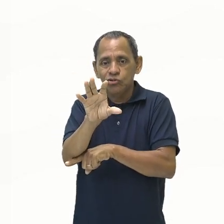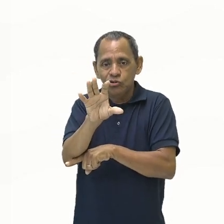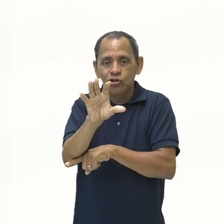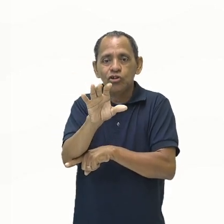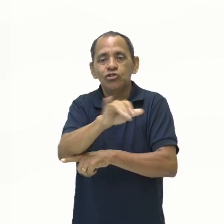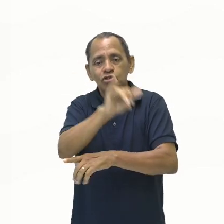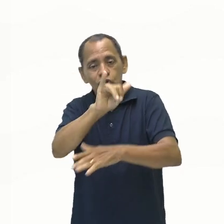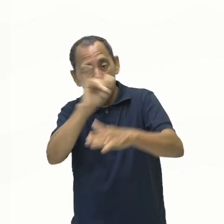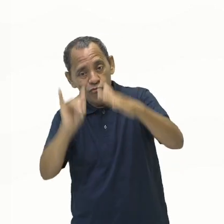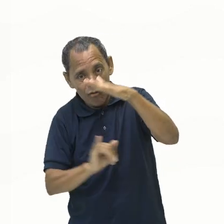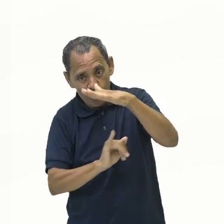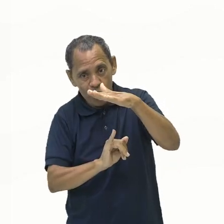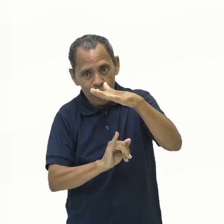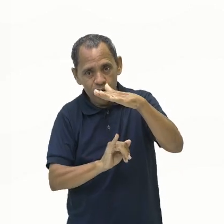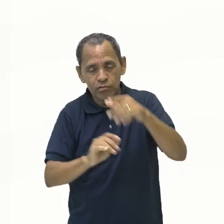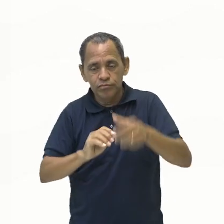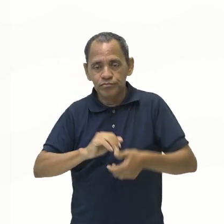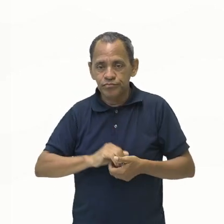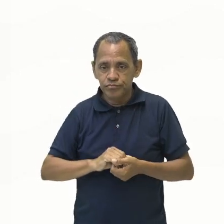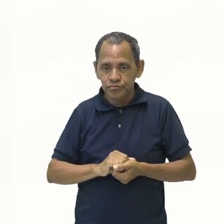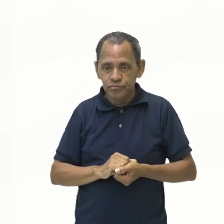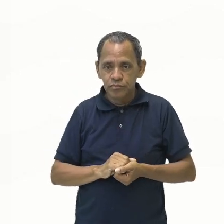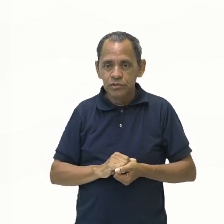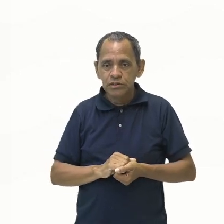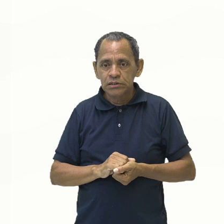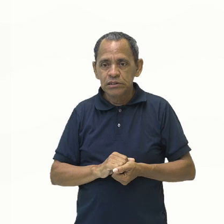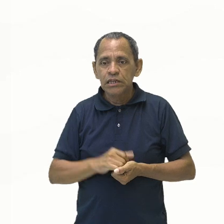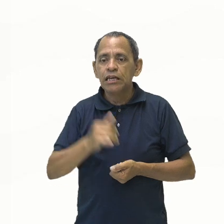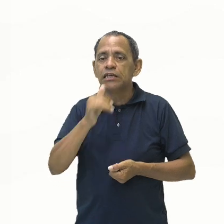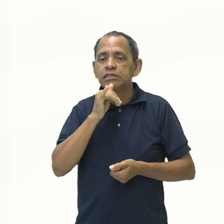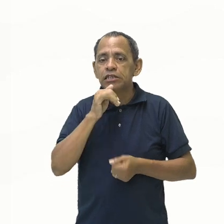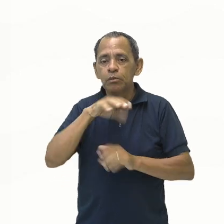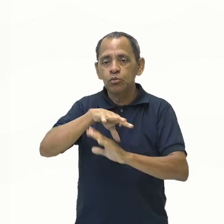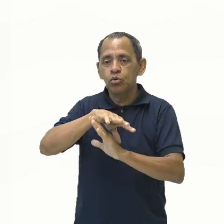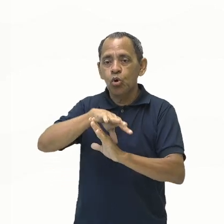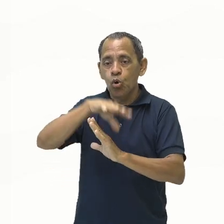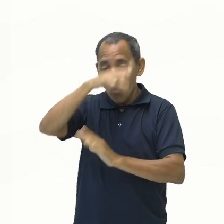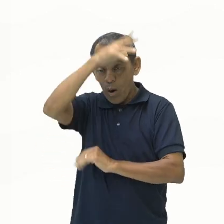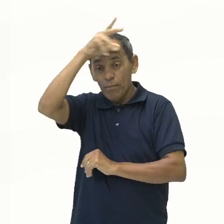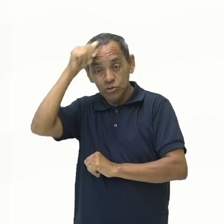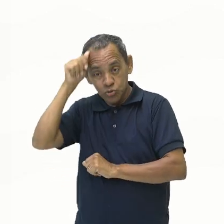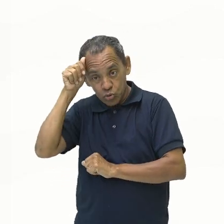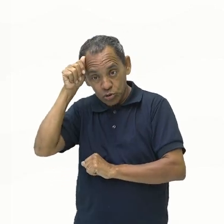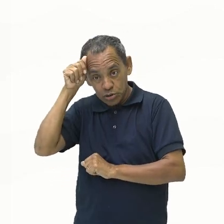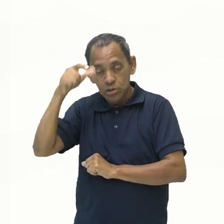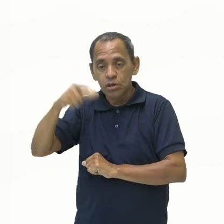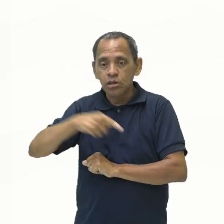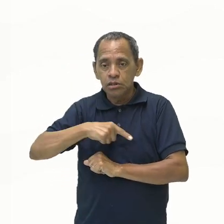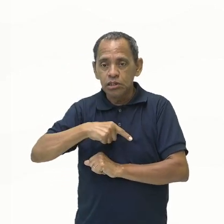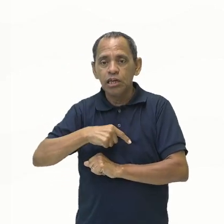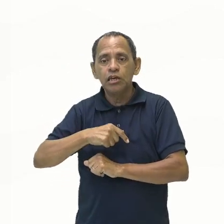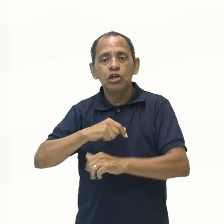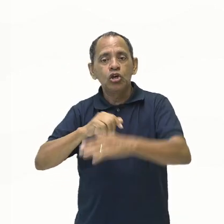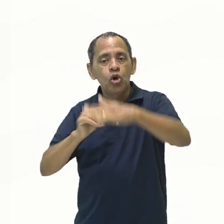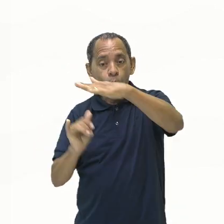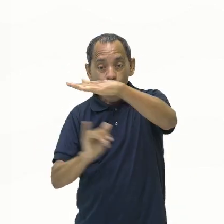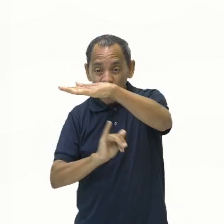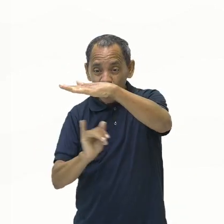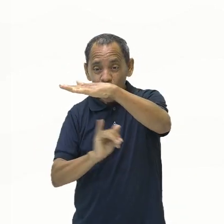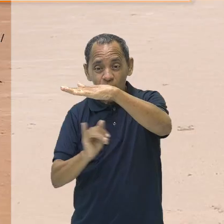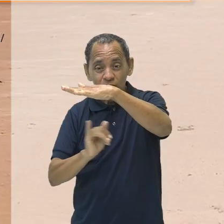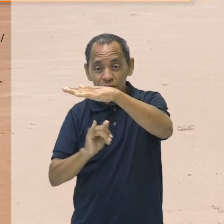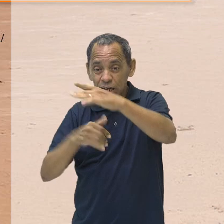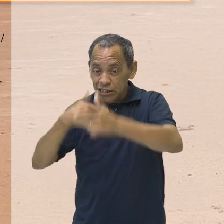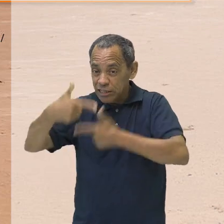informalidade, como a gente vai ver no caso do Amazonas, né, que é uma região que tem alta informalidade. Mas para a